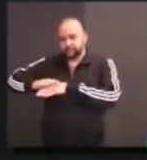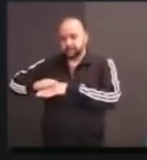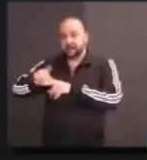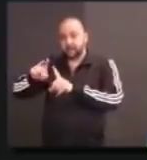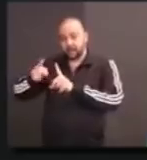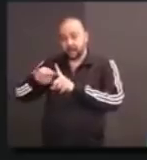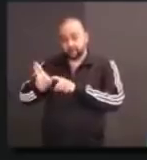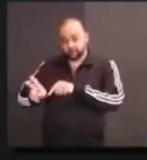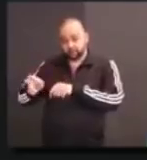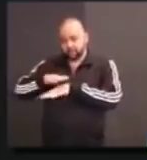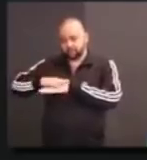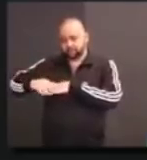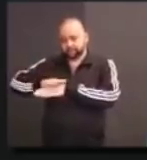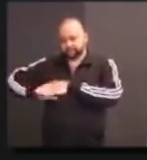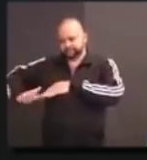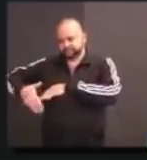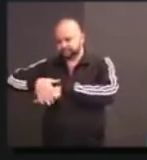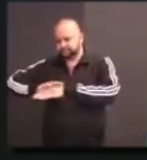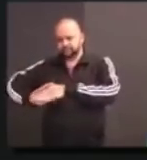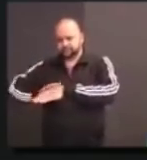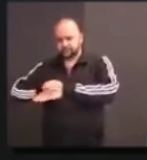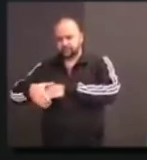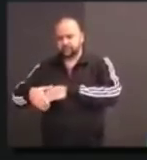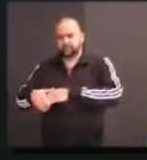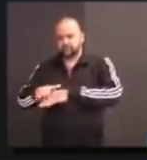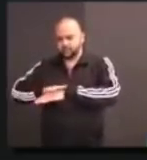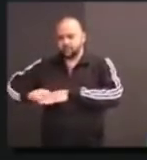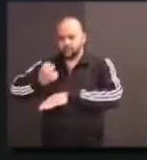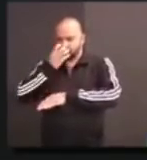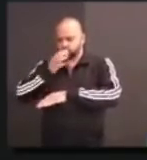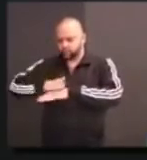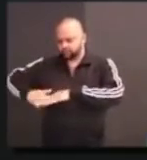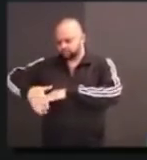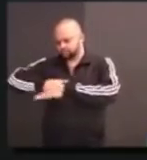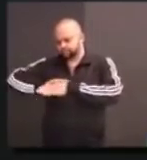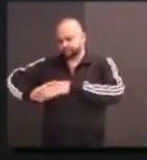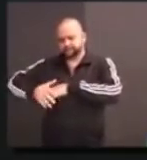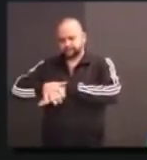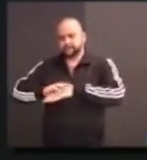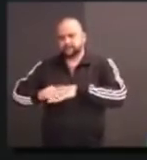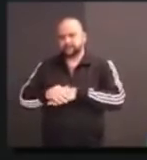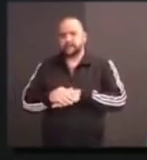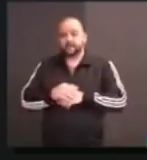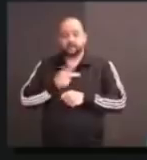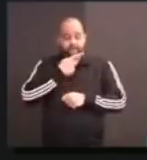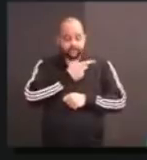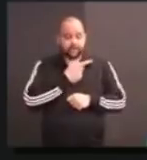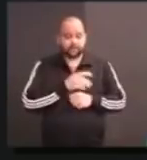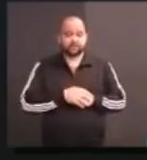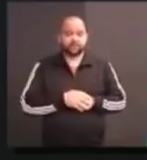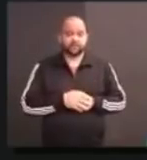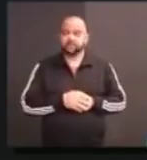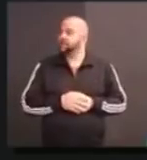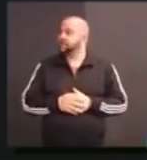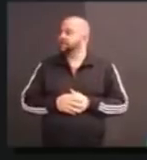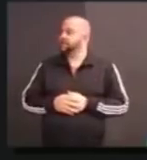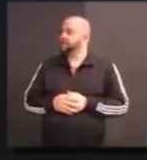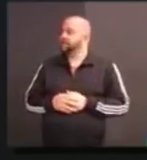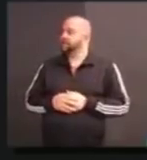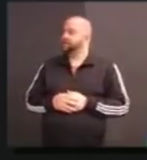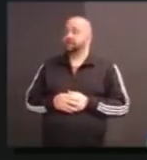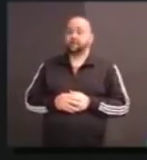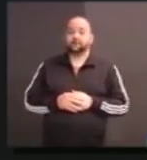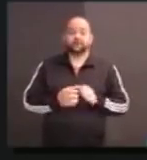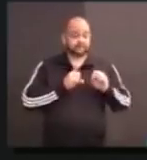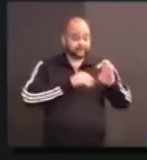ainda. Passar no corpo dela. Falou com o frentista: ó, é assim que você